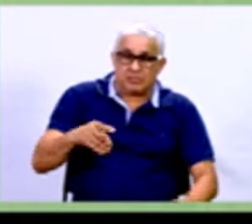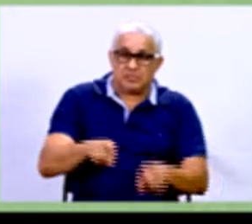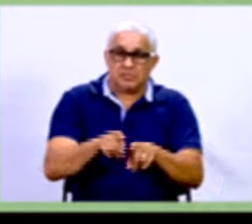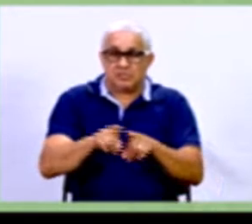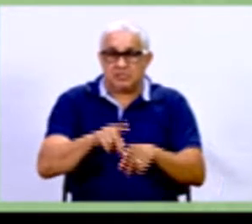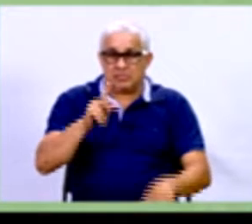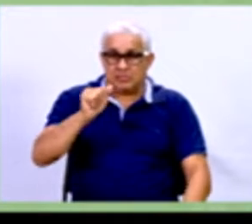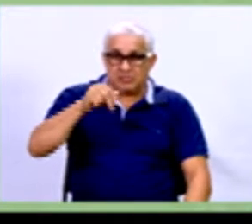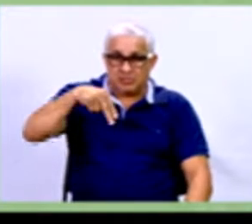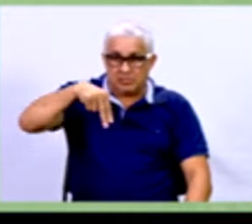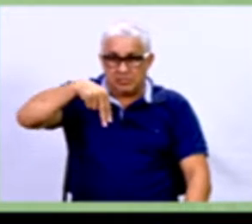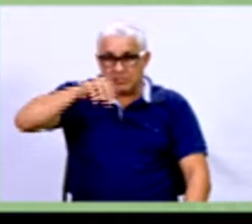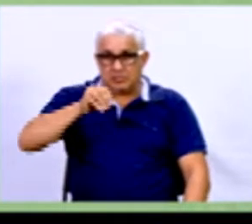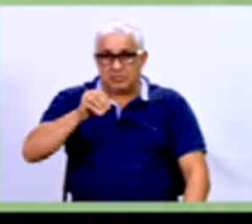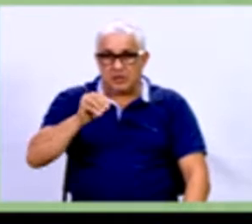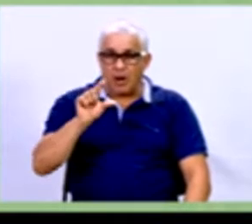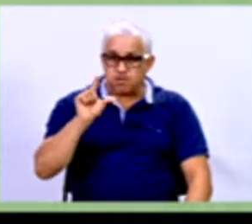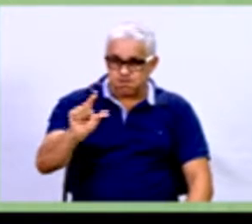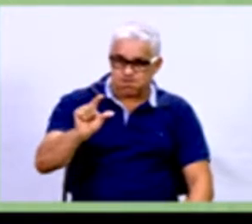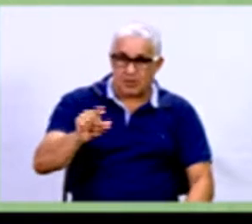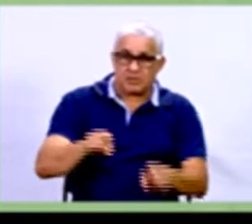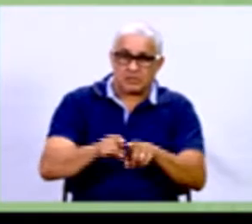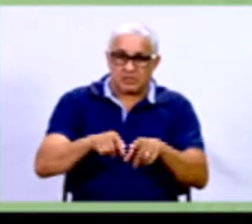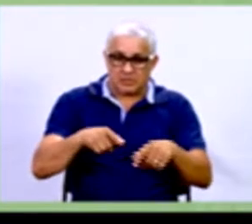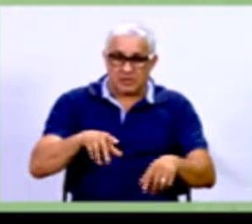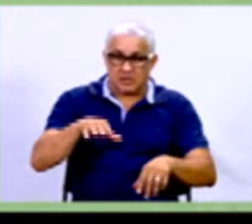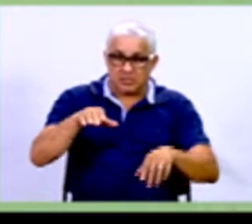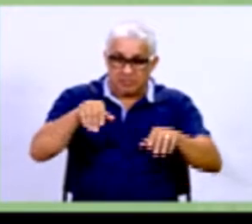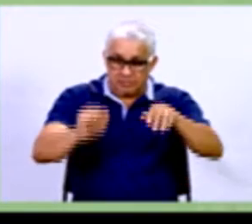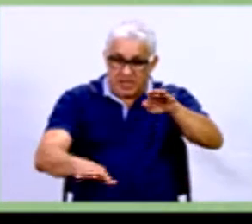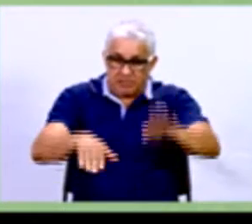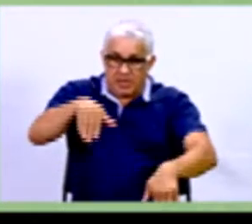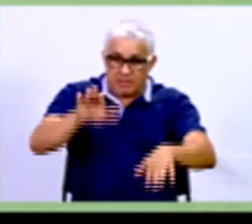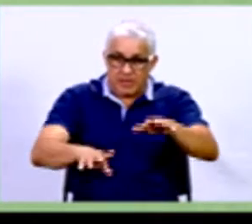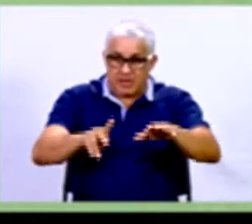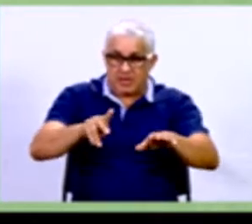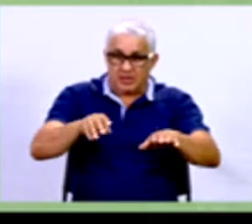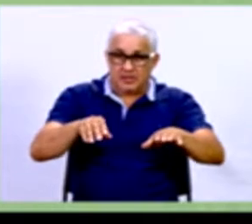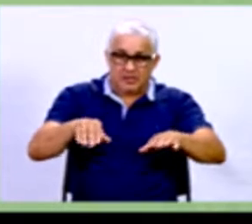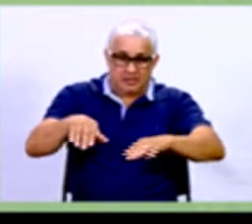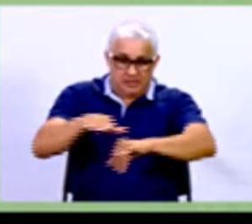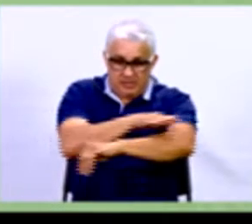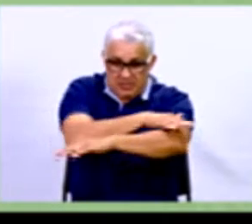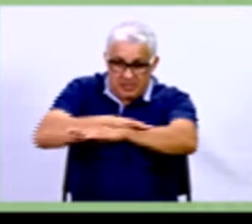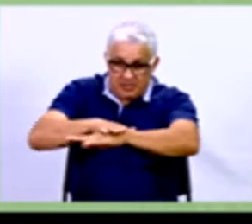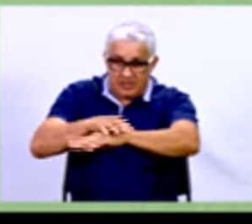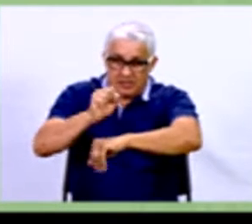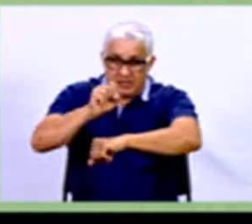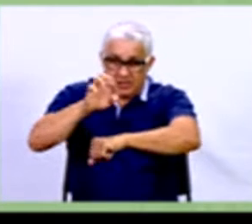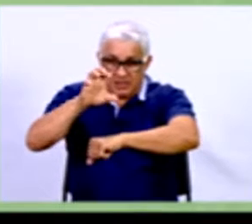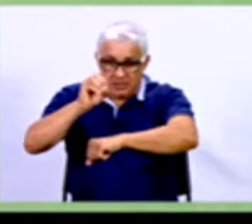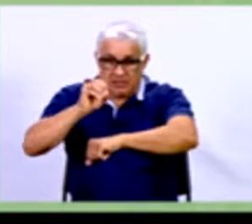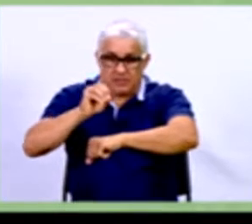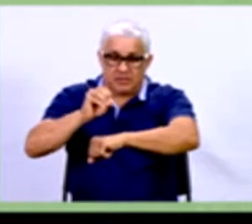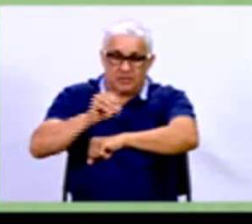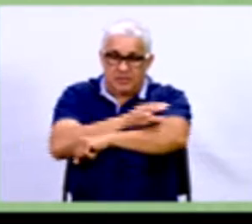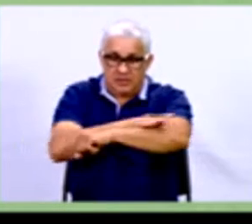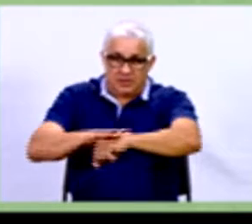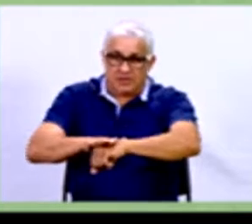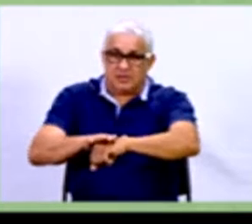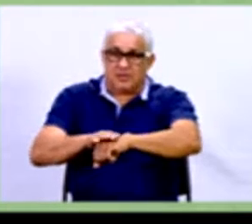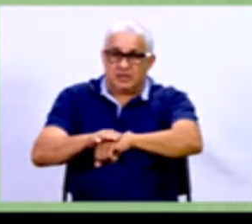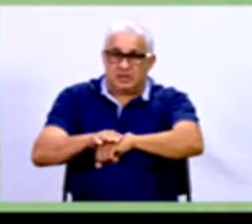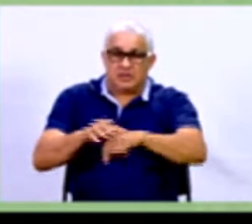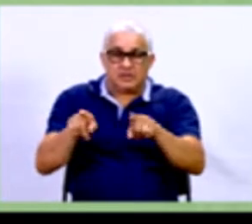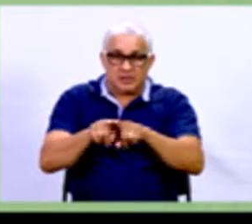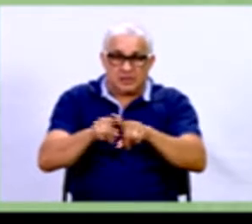grosso. Certifique-se também que está pisando em chão seco, se não estiver usando botas de borracha. Proteja as